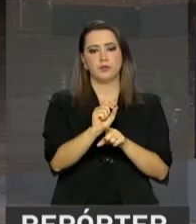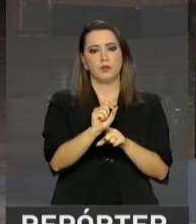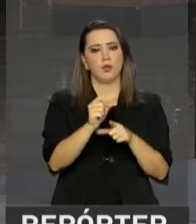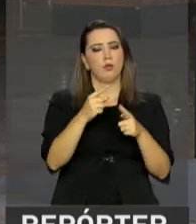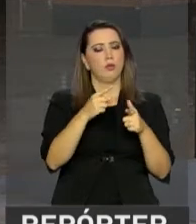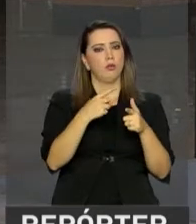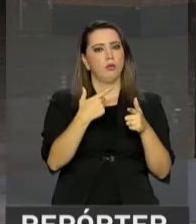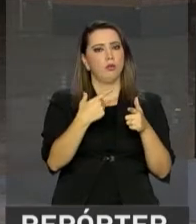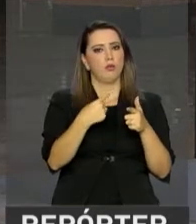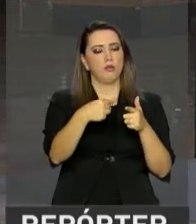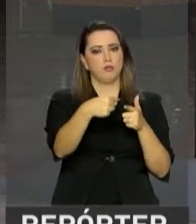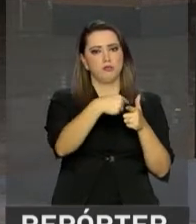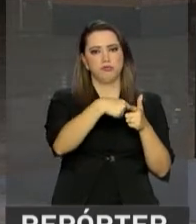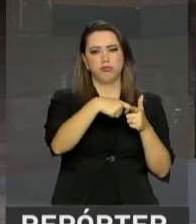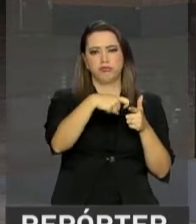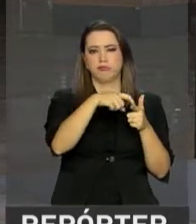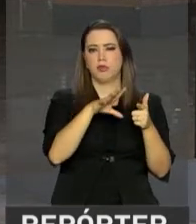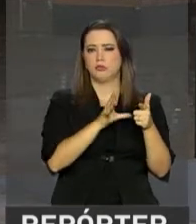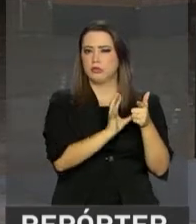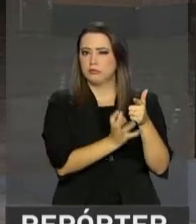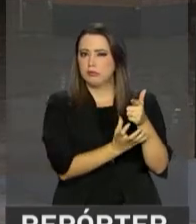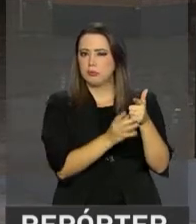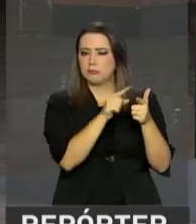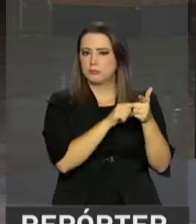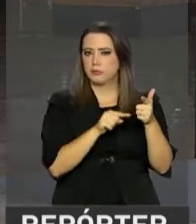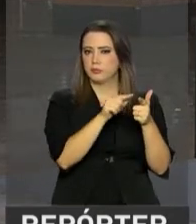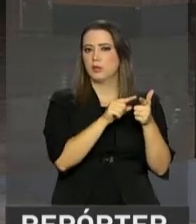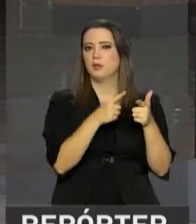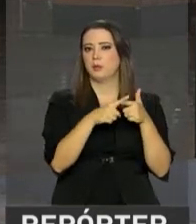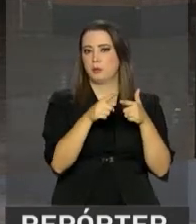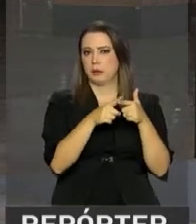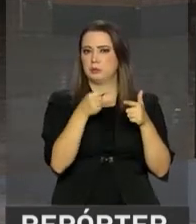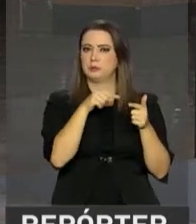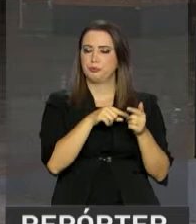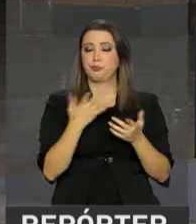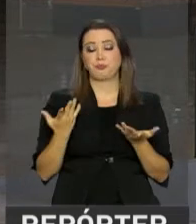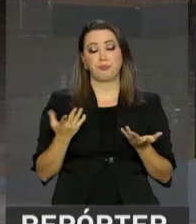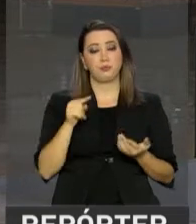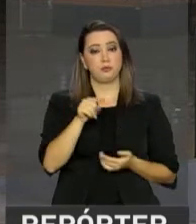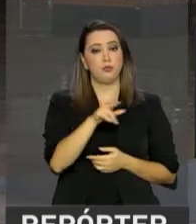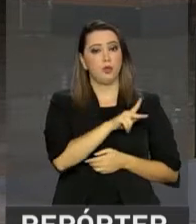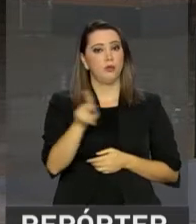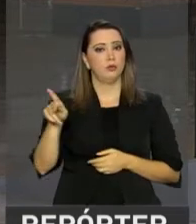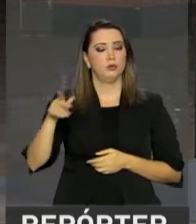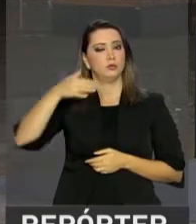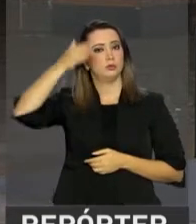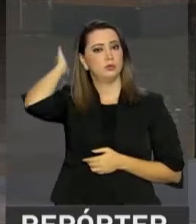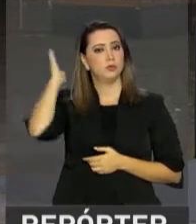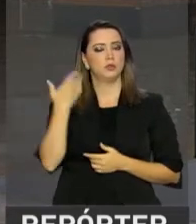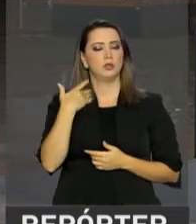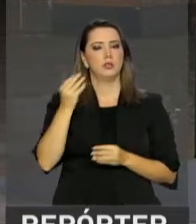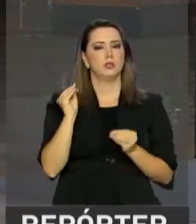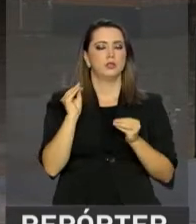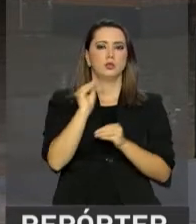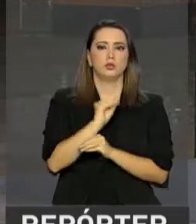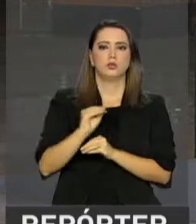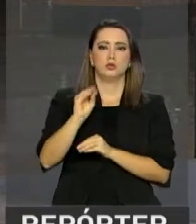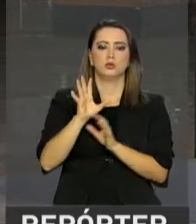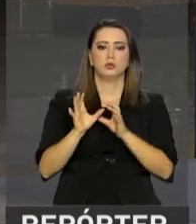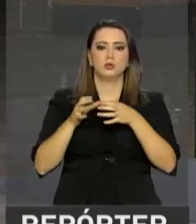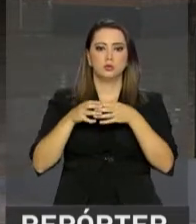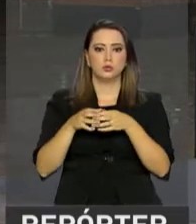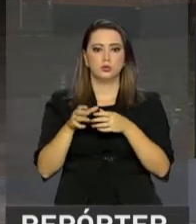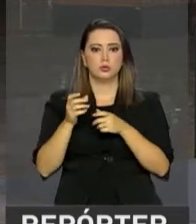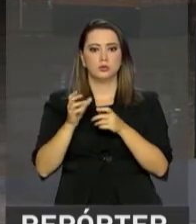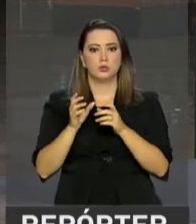a que foi submetido no dia 27 de outubro deste ano o presidente tema está sendo acompanhado pelas equipes médicas